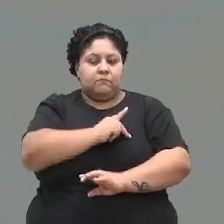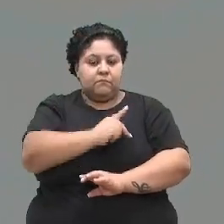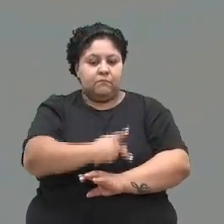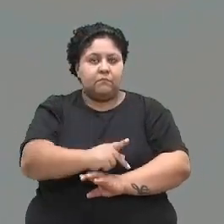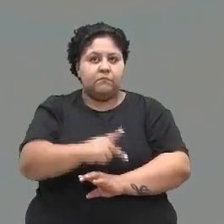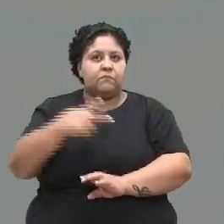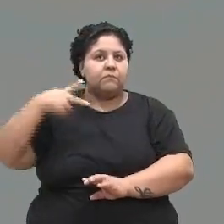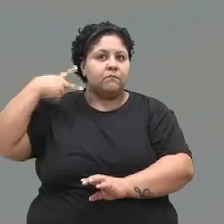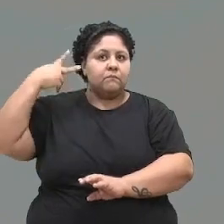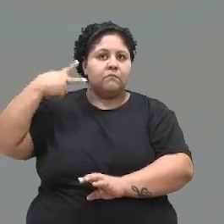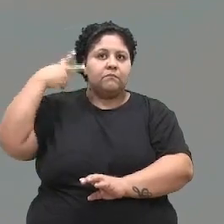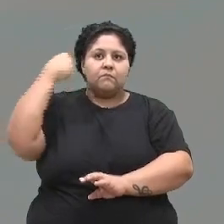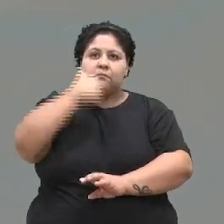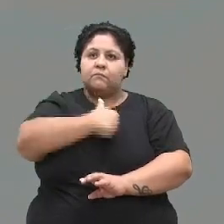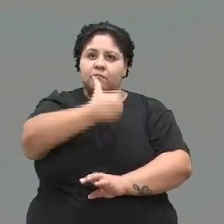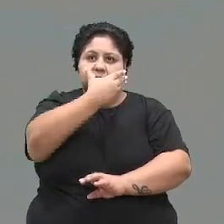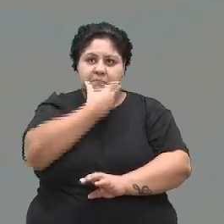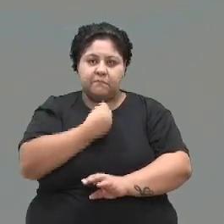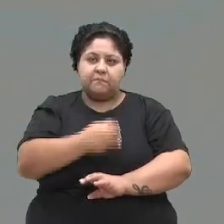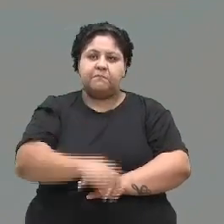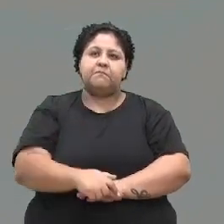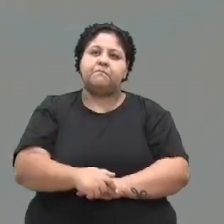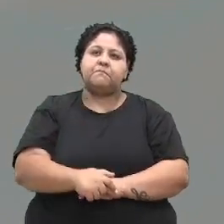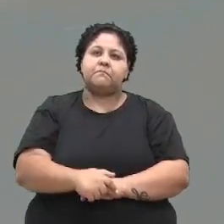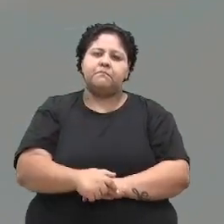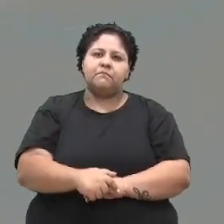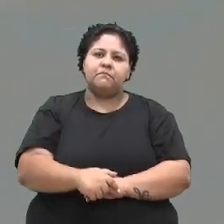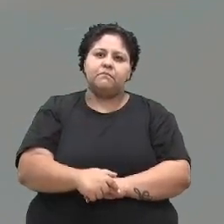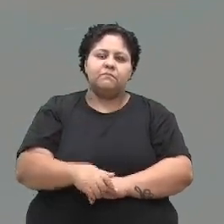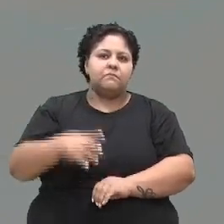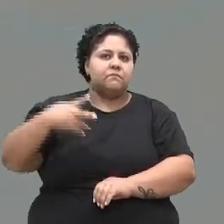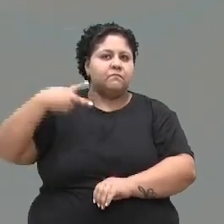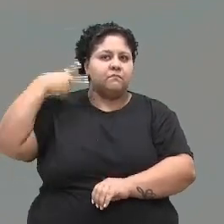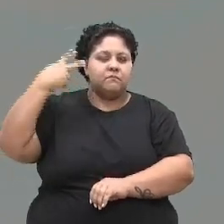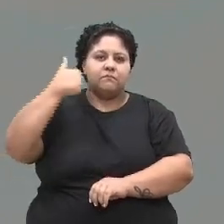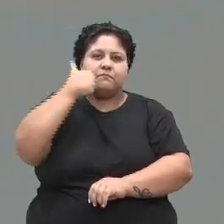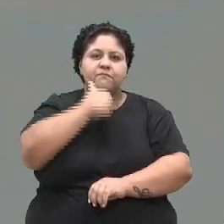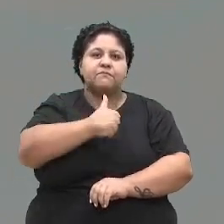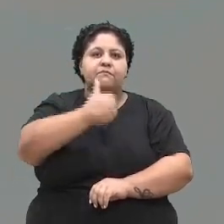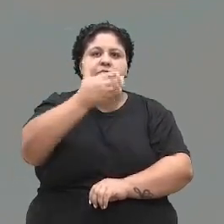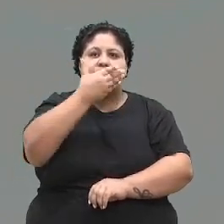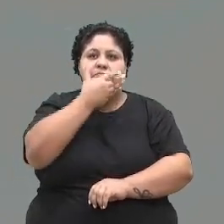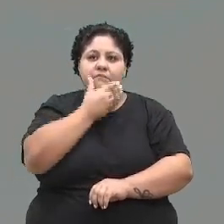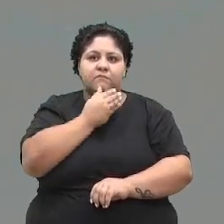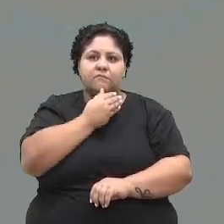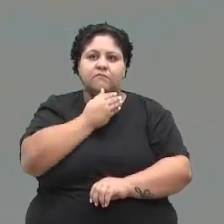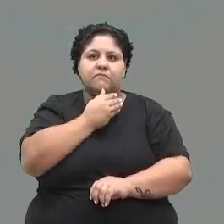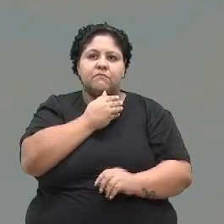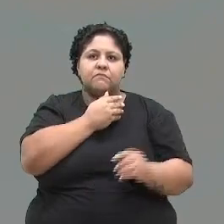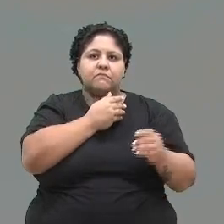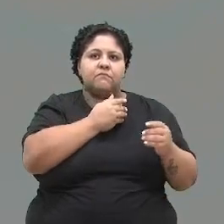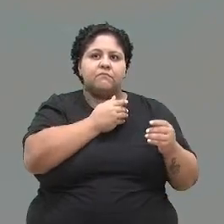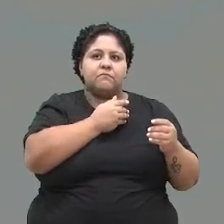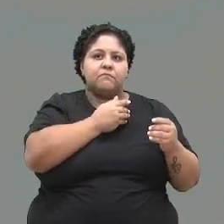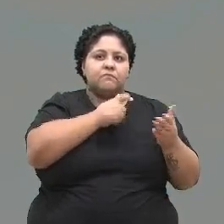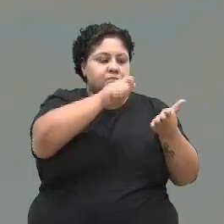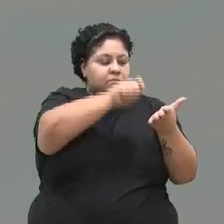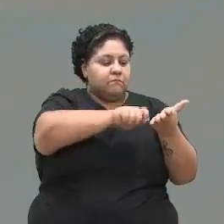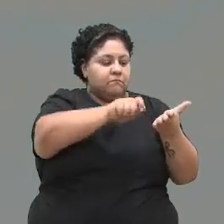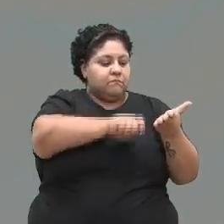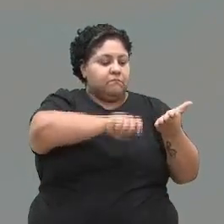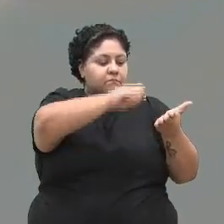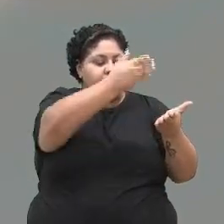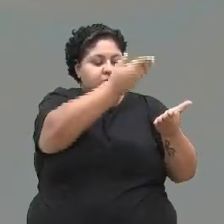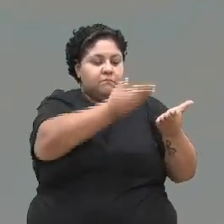senhores vereadores, senhoras vereadoras. As vereadoras e os vereadores que o presente subscrevem, observadas